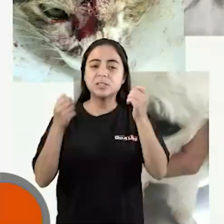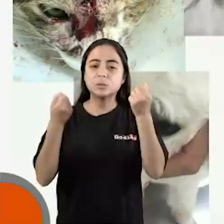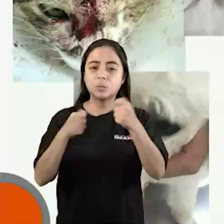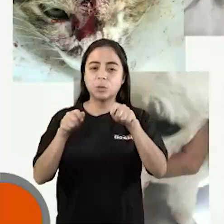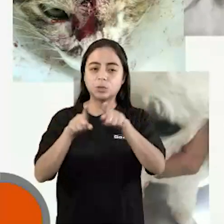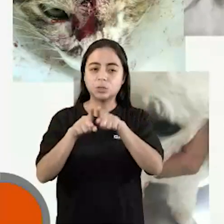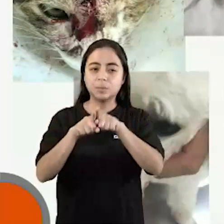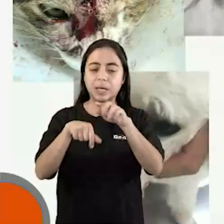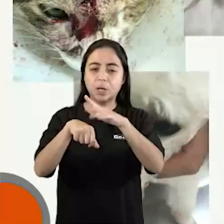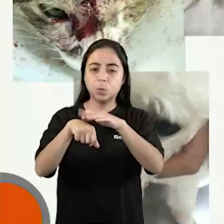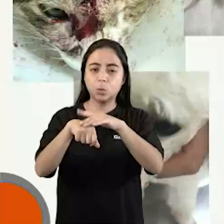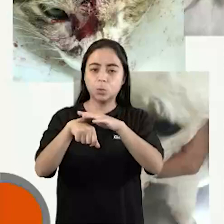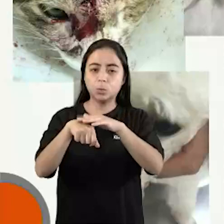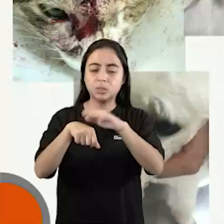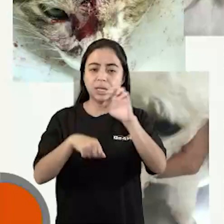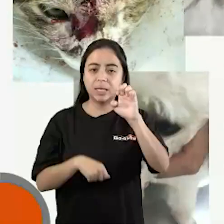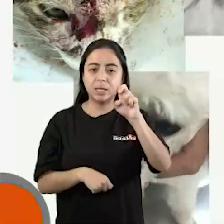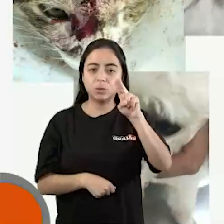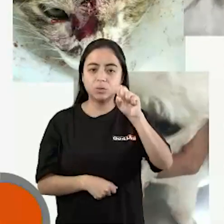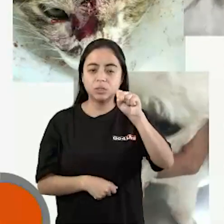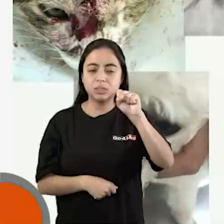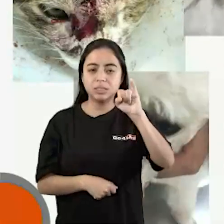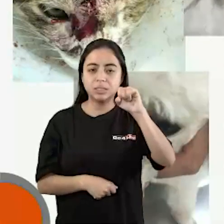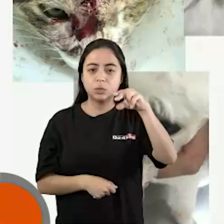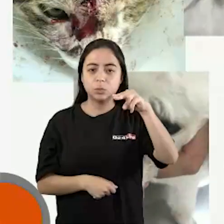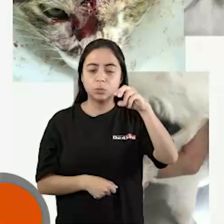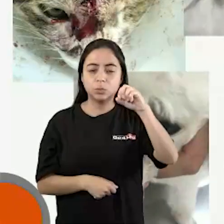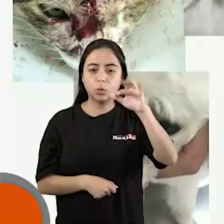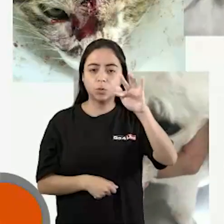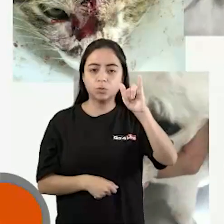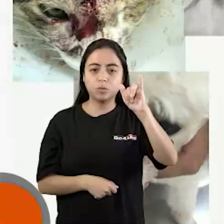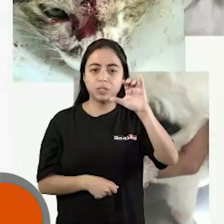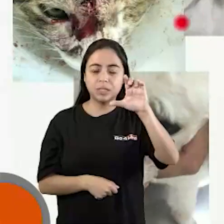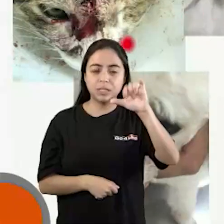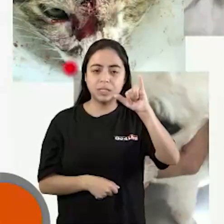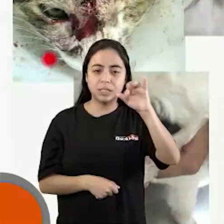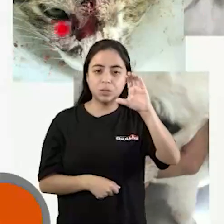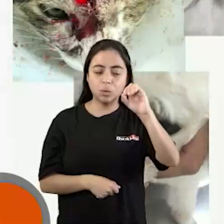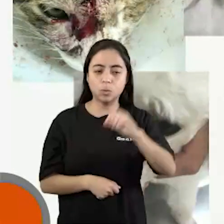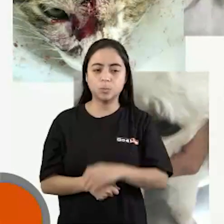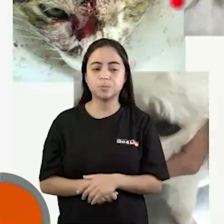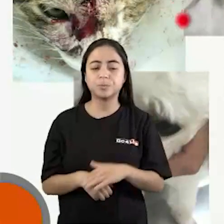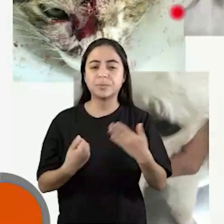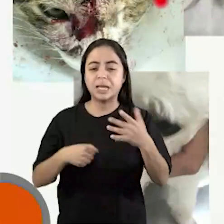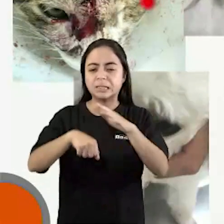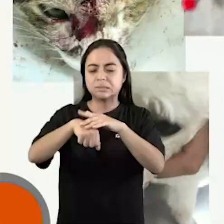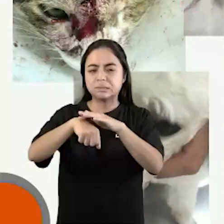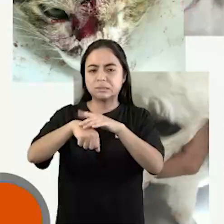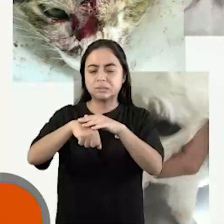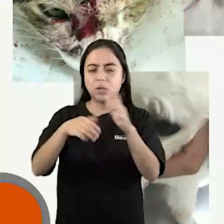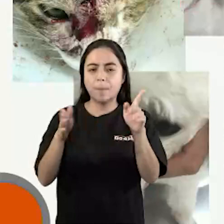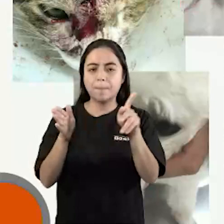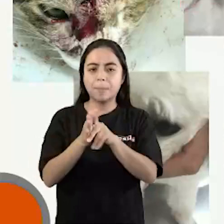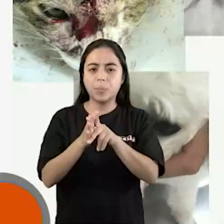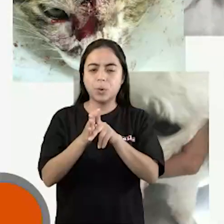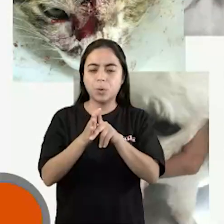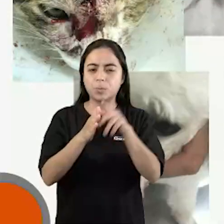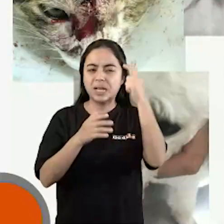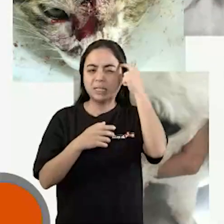uma doença eosinofílica da pele do gato. Essa lesão ulcerativa de cabeça